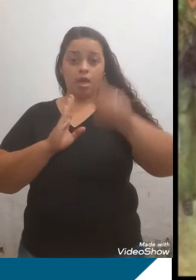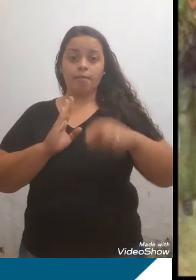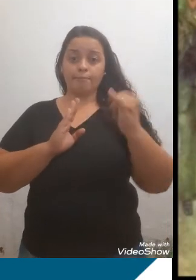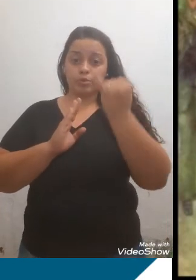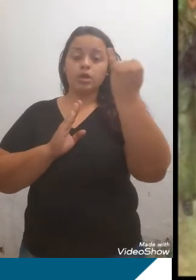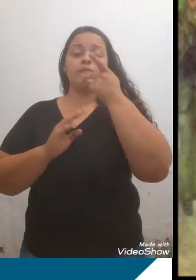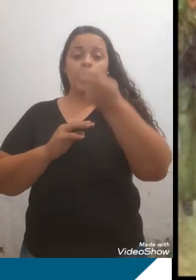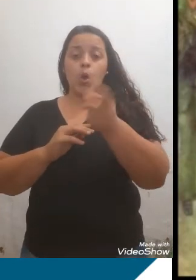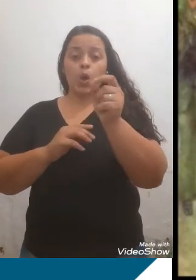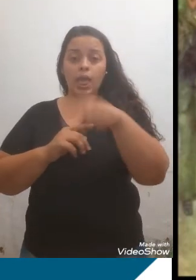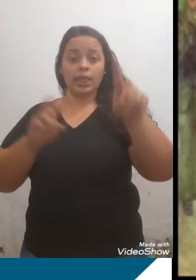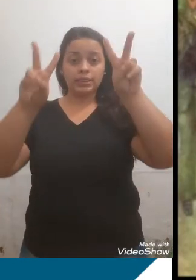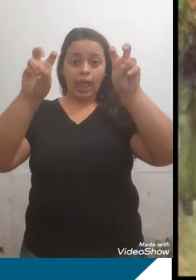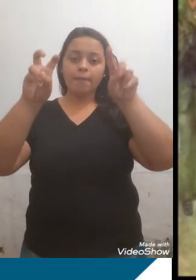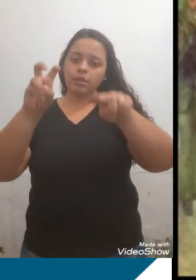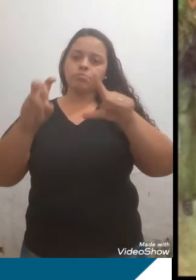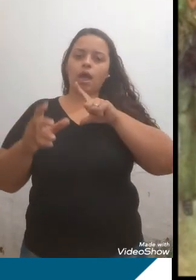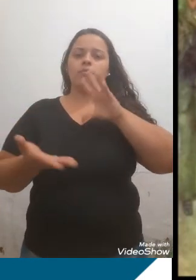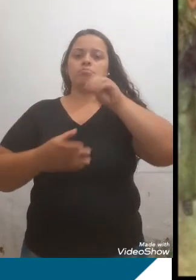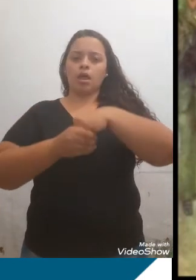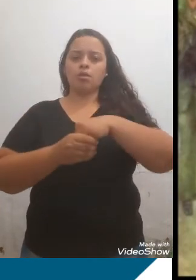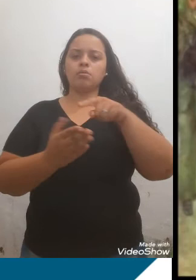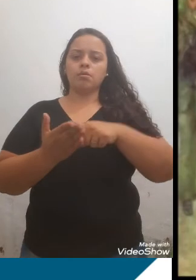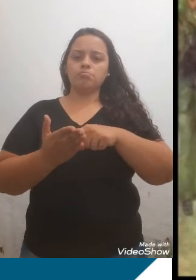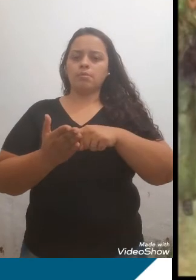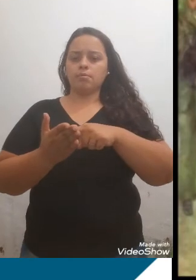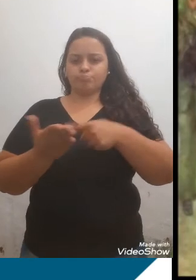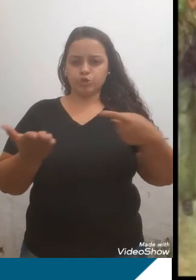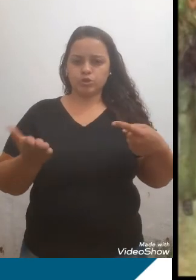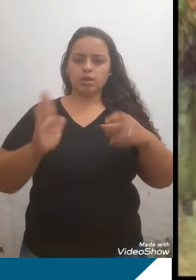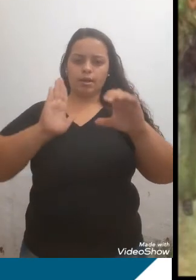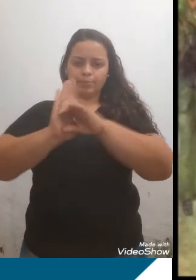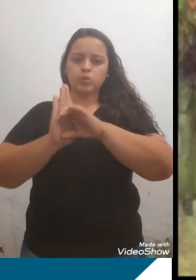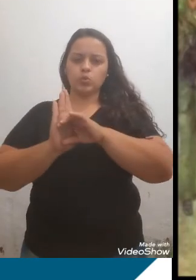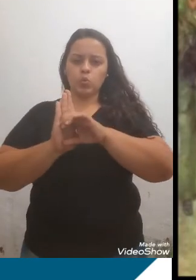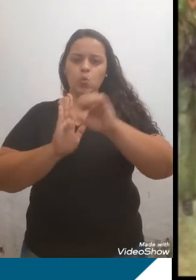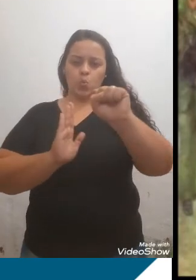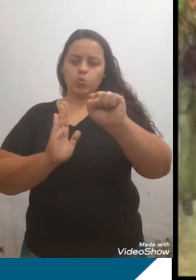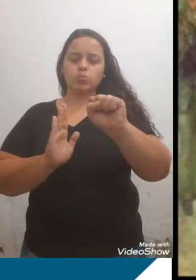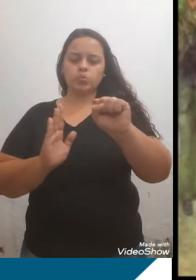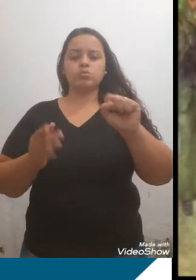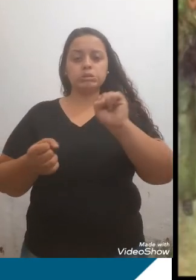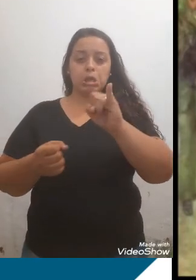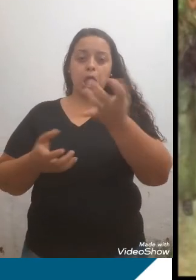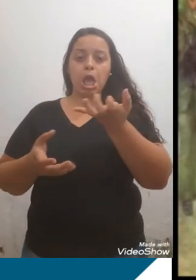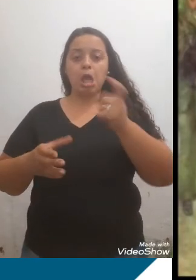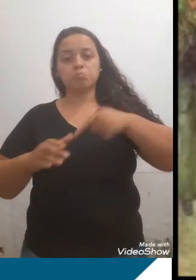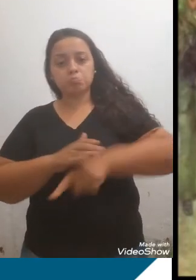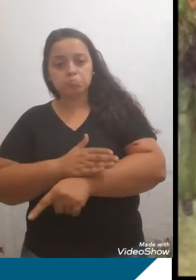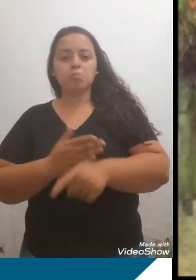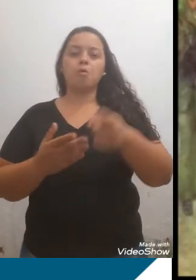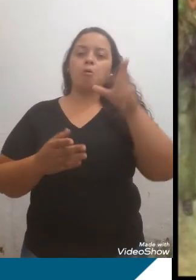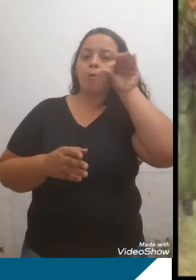aula corresponde a um tema do capítulo 8 da apostila, então se vocês quiserem aprofundar as discussões sobre o que está